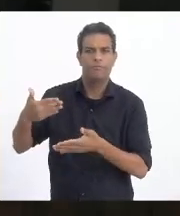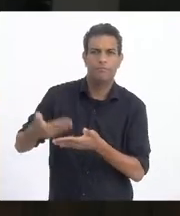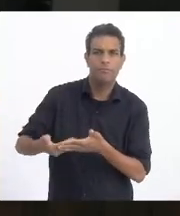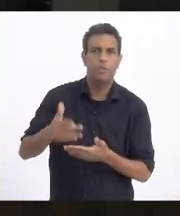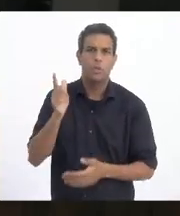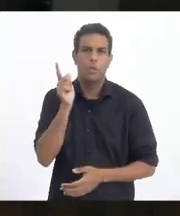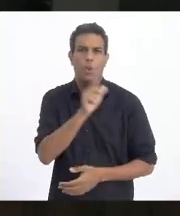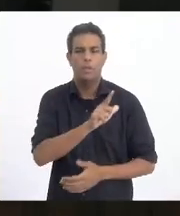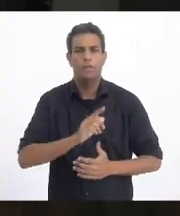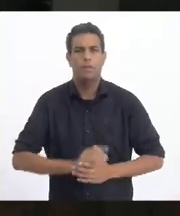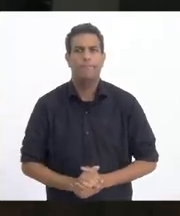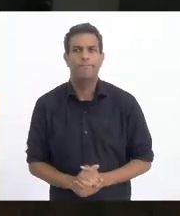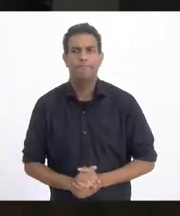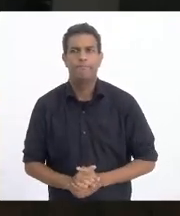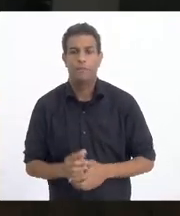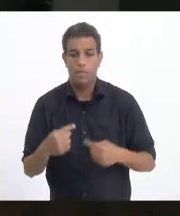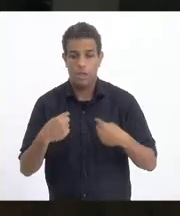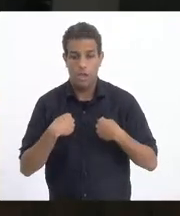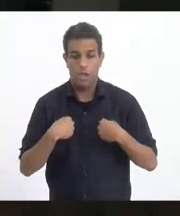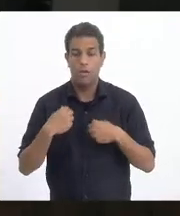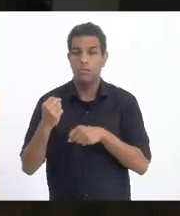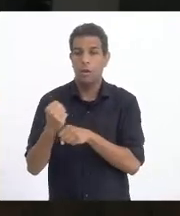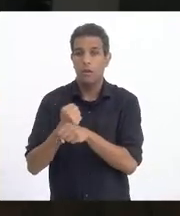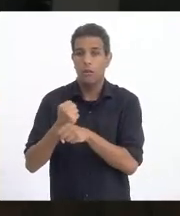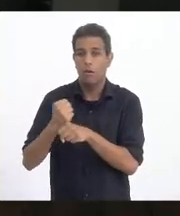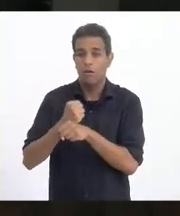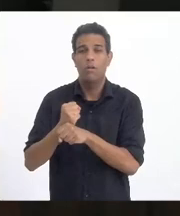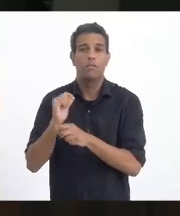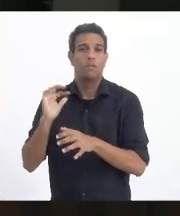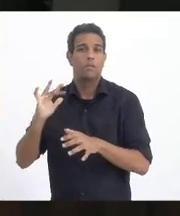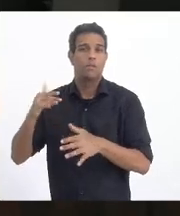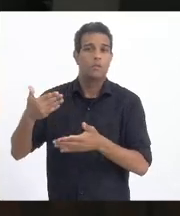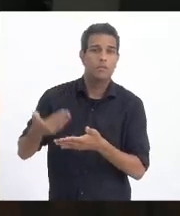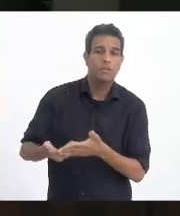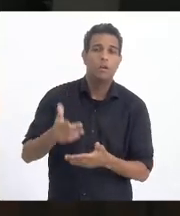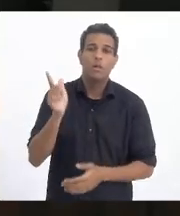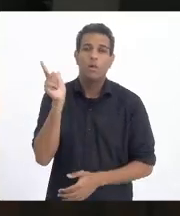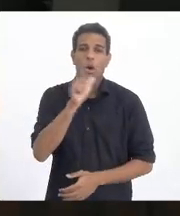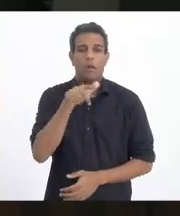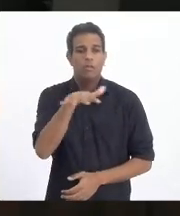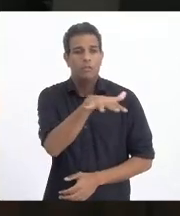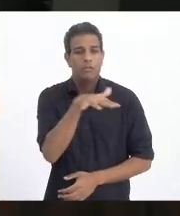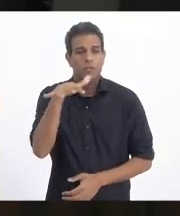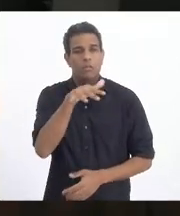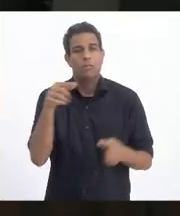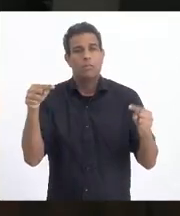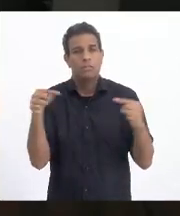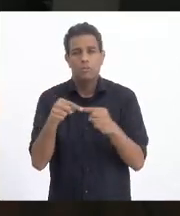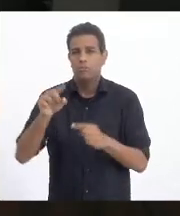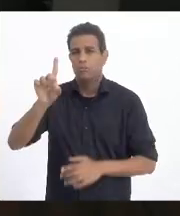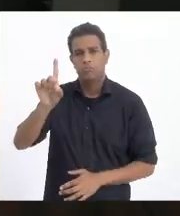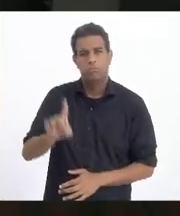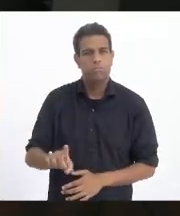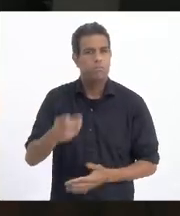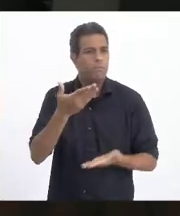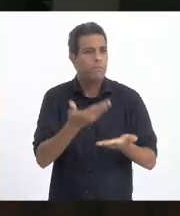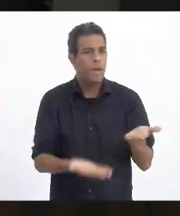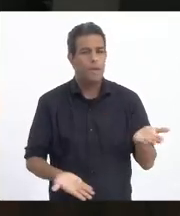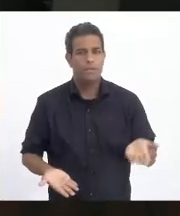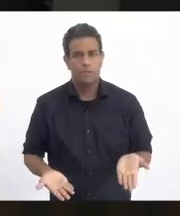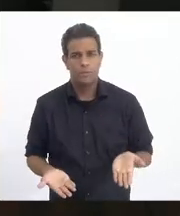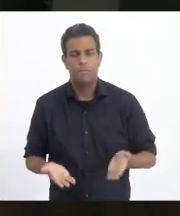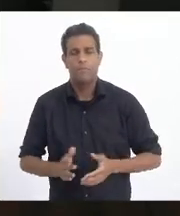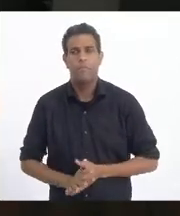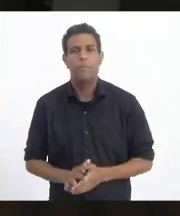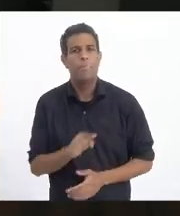a decisão. Olha, eu sou antigo inativo, eu não quero mais esse benefício, é direito adquirido, ele não perde. Então, vou repetir,